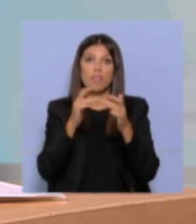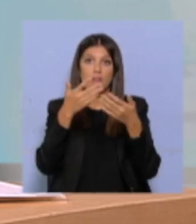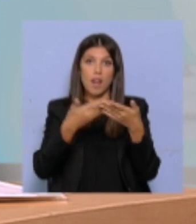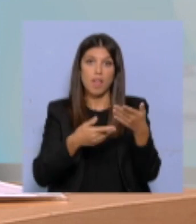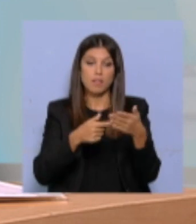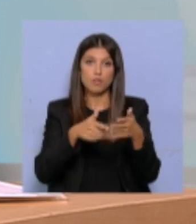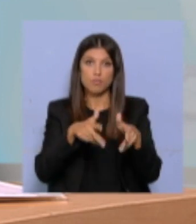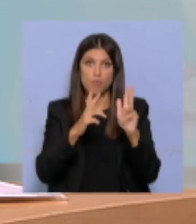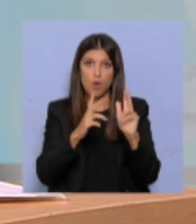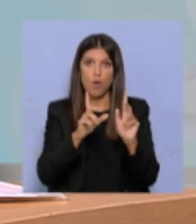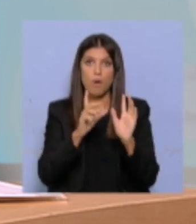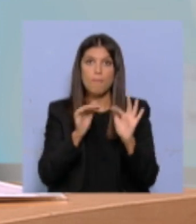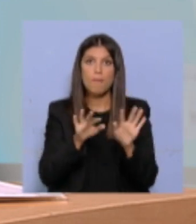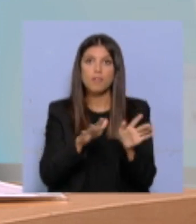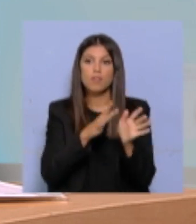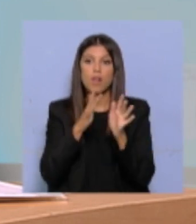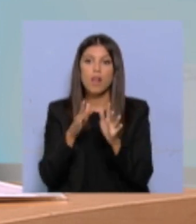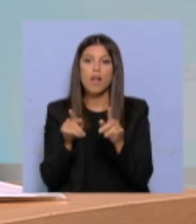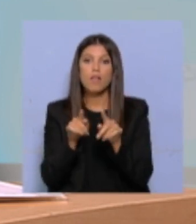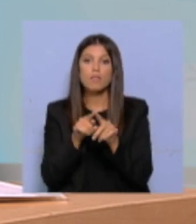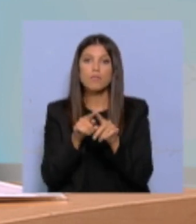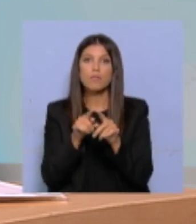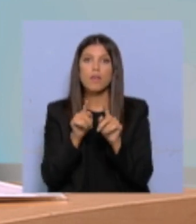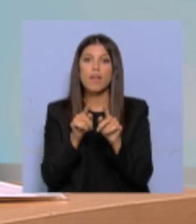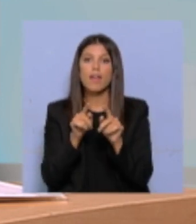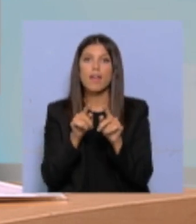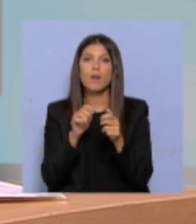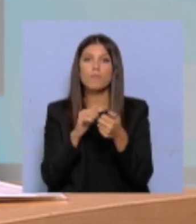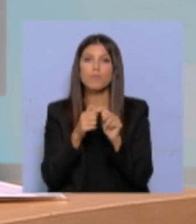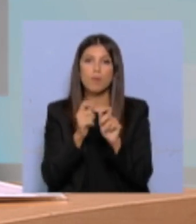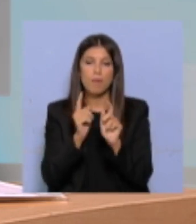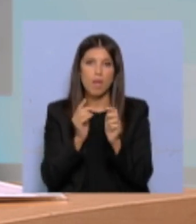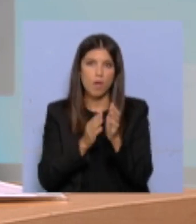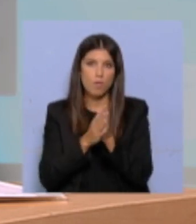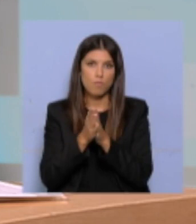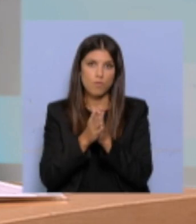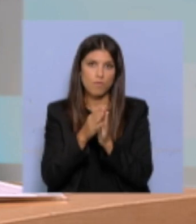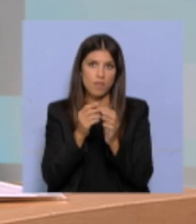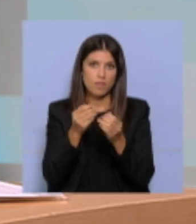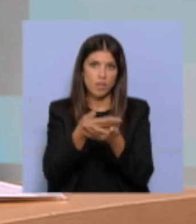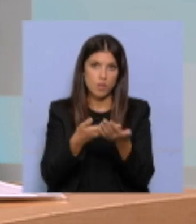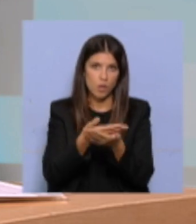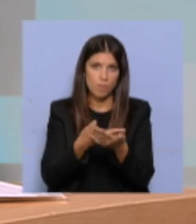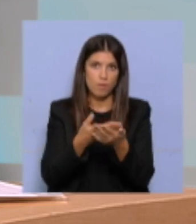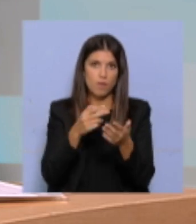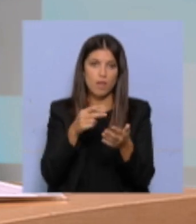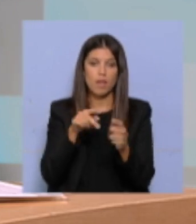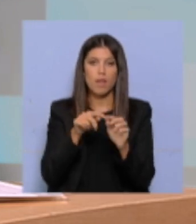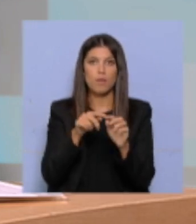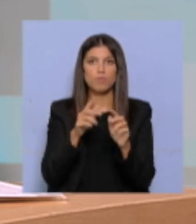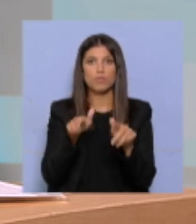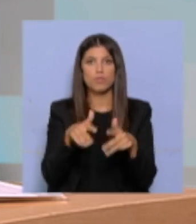A questão não é essa, a questão é, digamos, o proveito económico que a presença no digital tem para